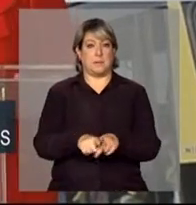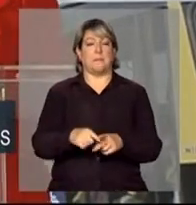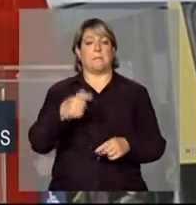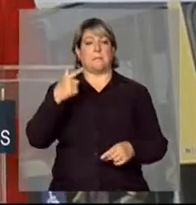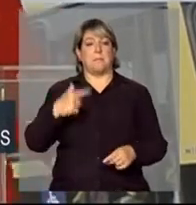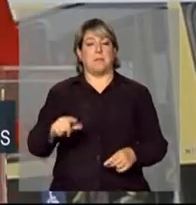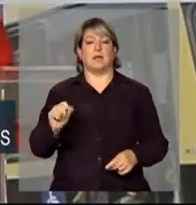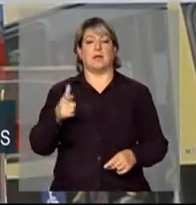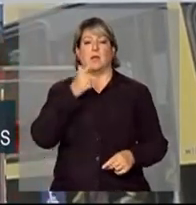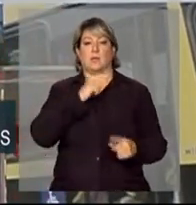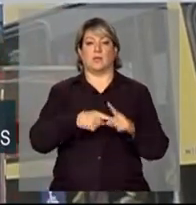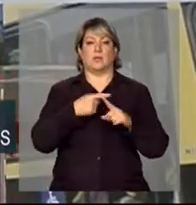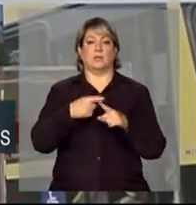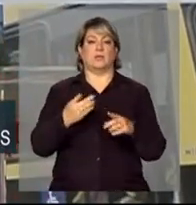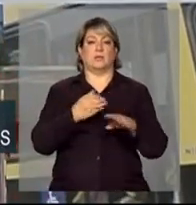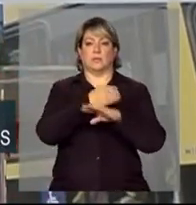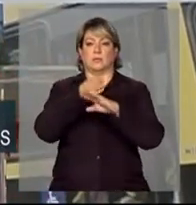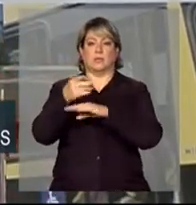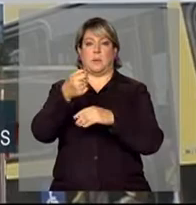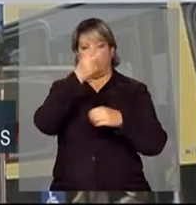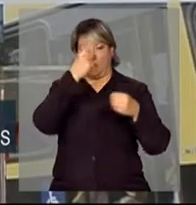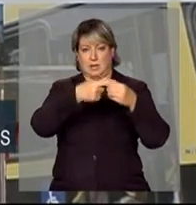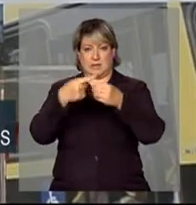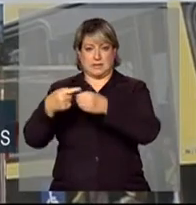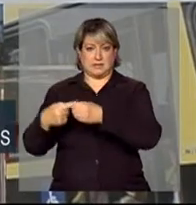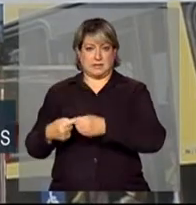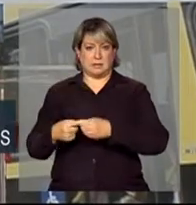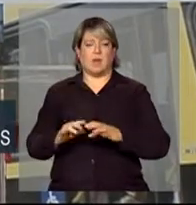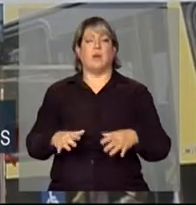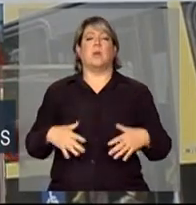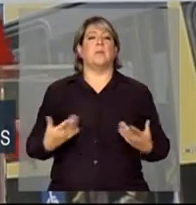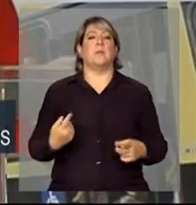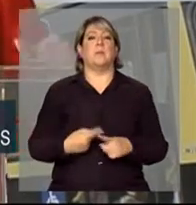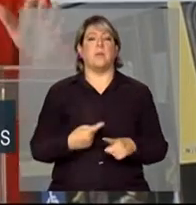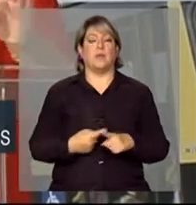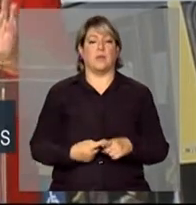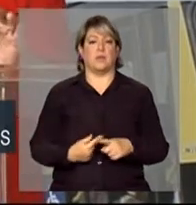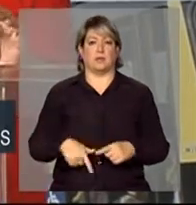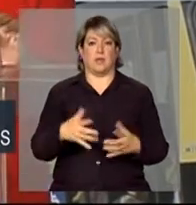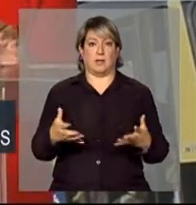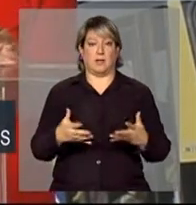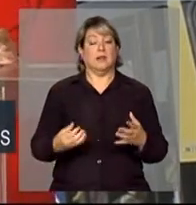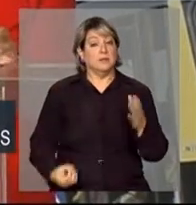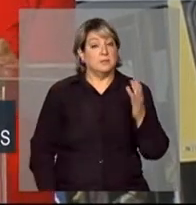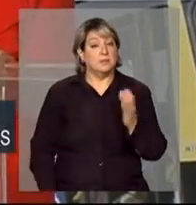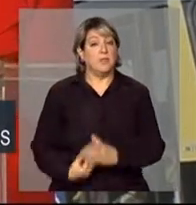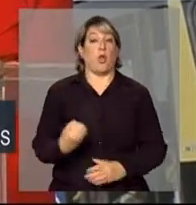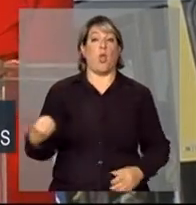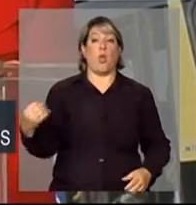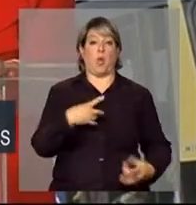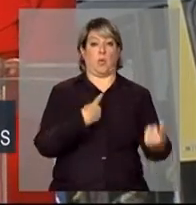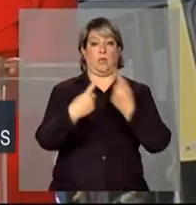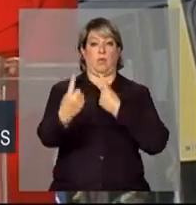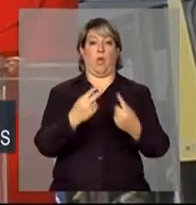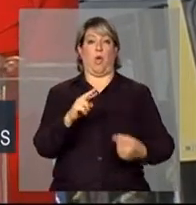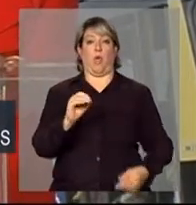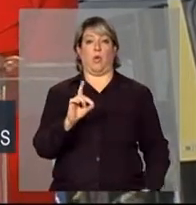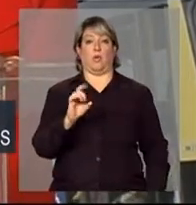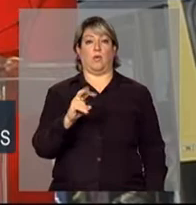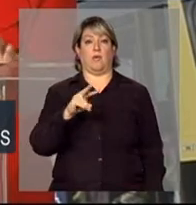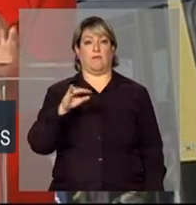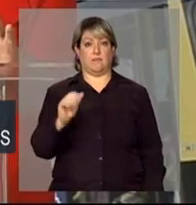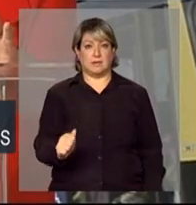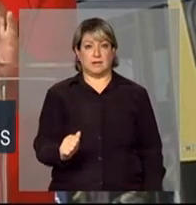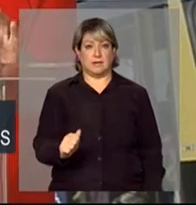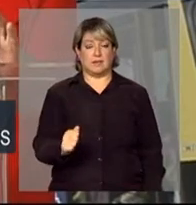acessos aos municípios. Qual é o nosso objetivo? É implantar uma nova rodovia. Uma nova